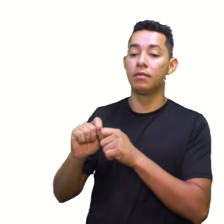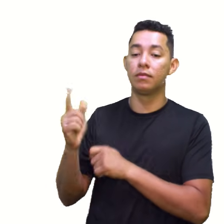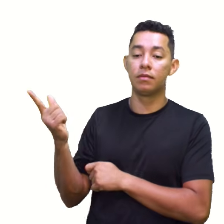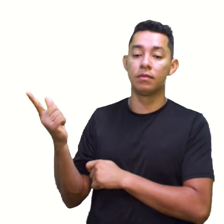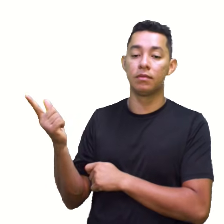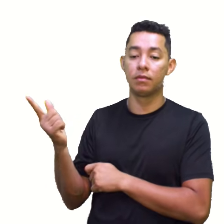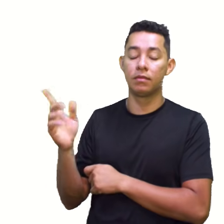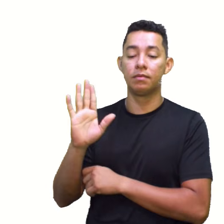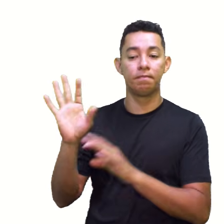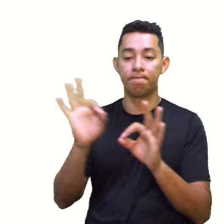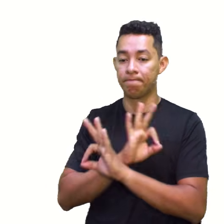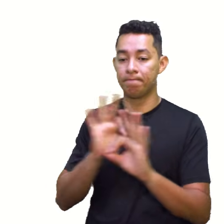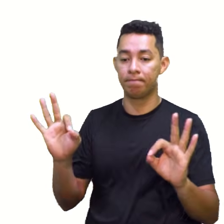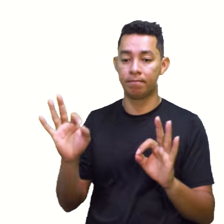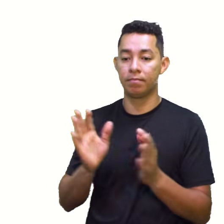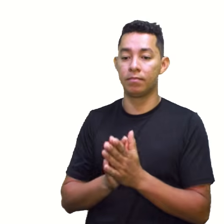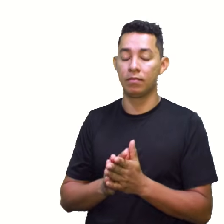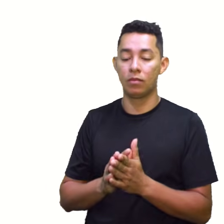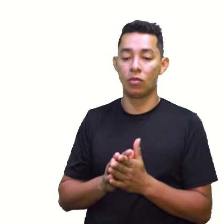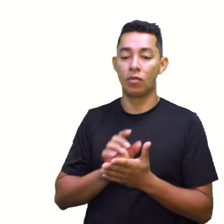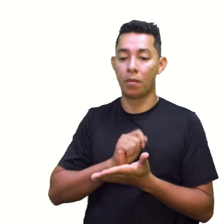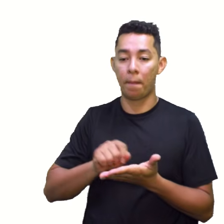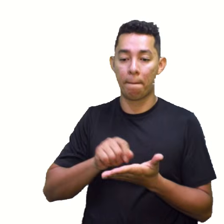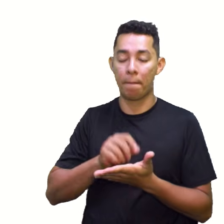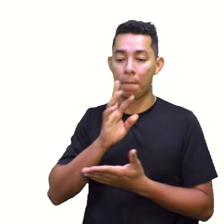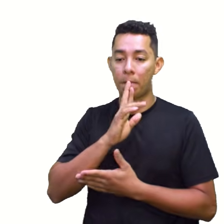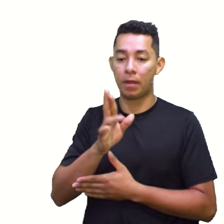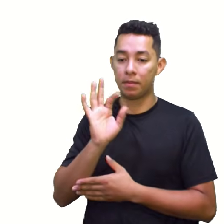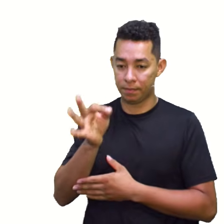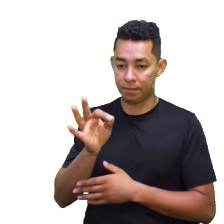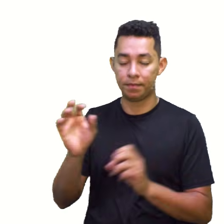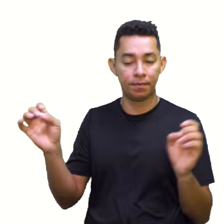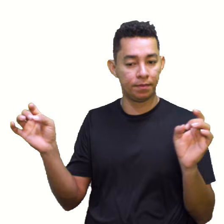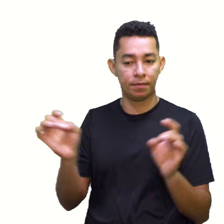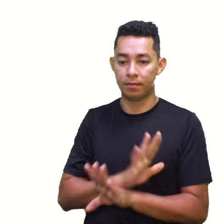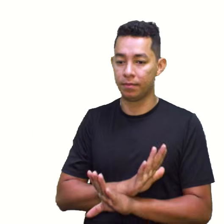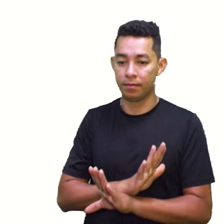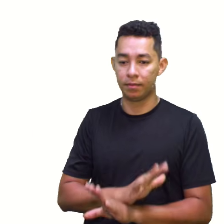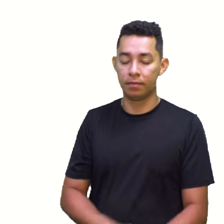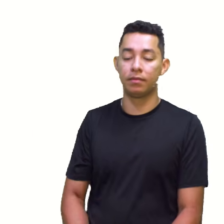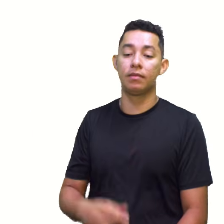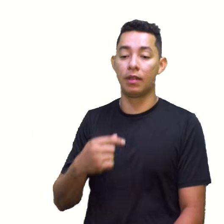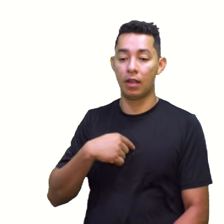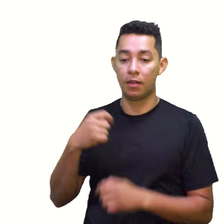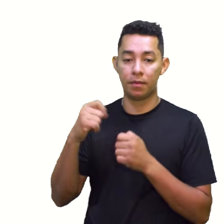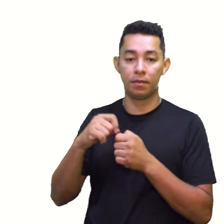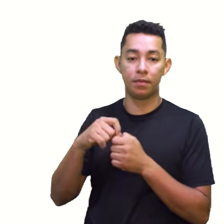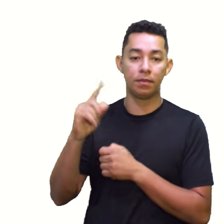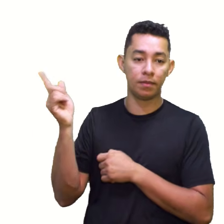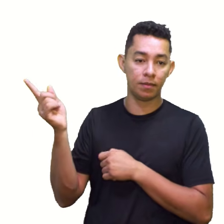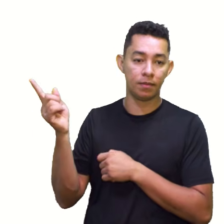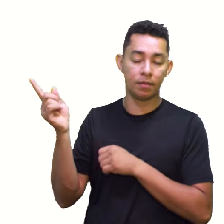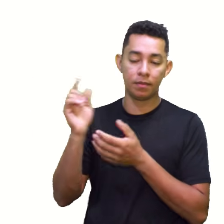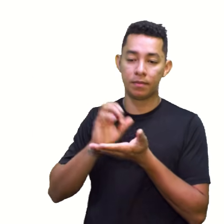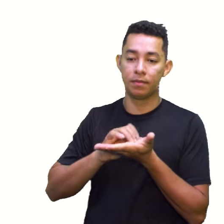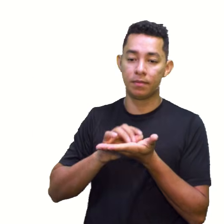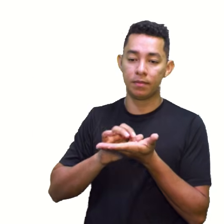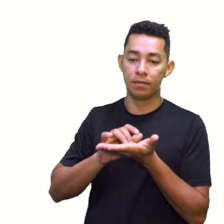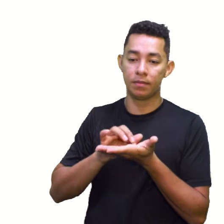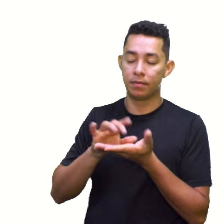aqui, perfeito. Marcou lá a resposta certa? Ótimo. Eu vou fazer por aqui, calculando